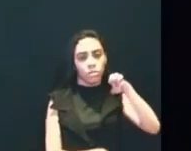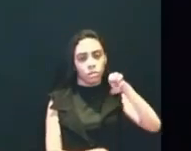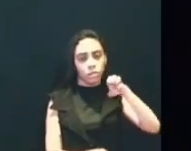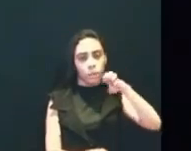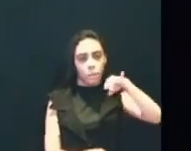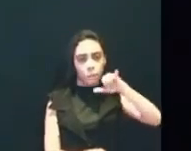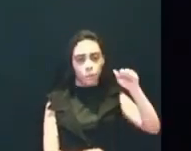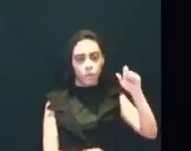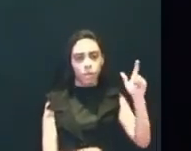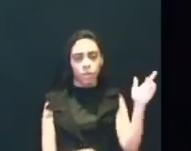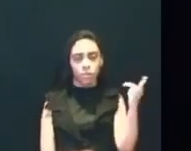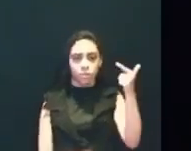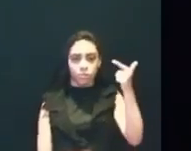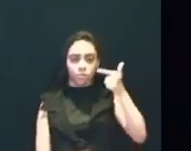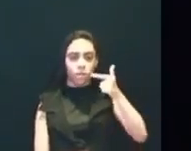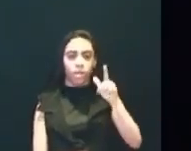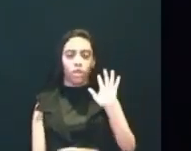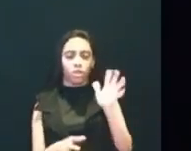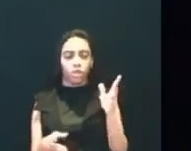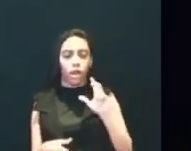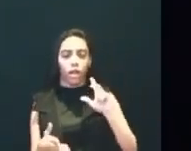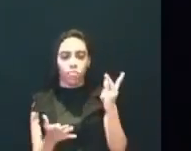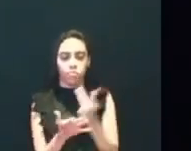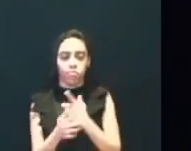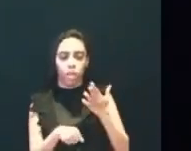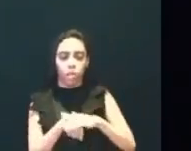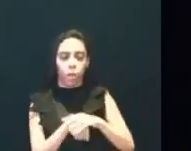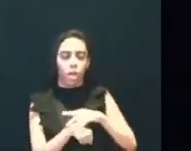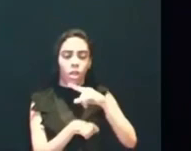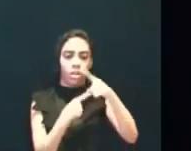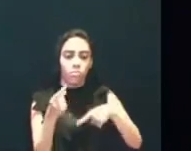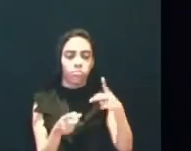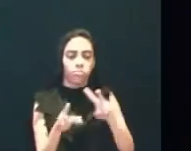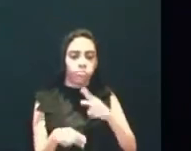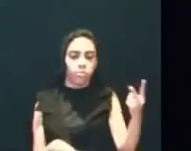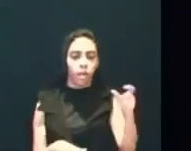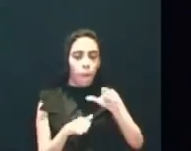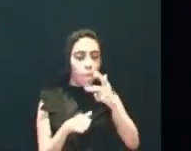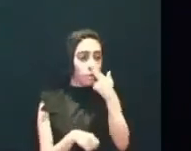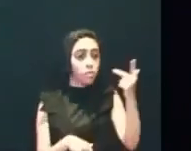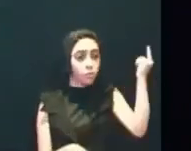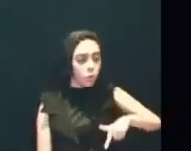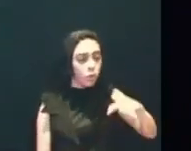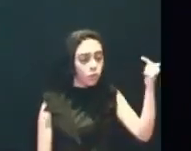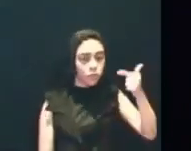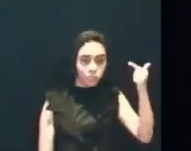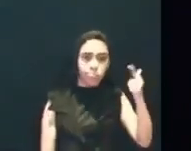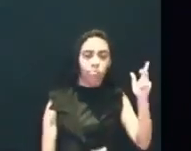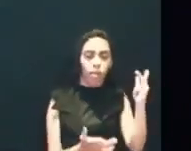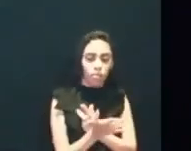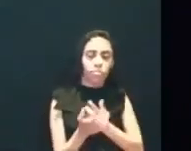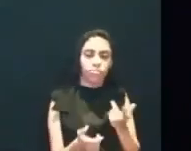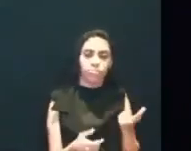leucemia, fez um transplante de medula óssea e anos depois ele teve uma segunda neoplasia, uma